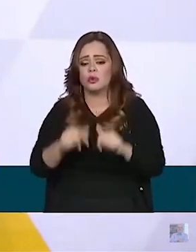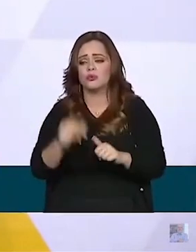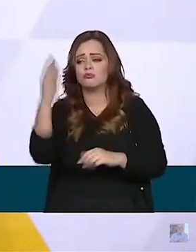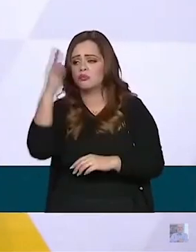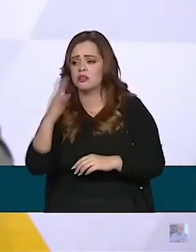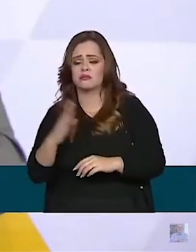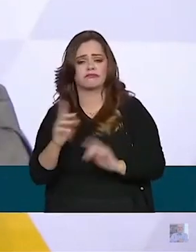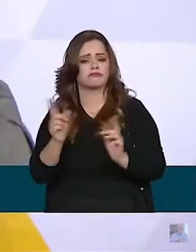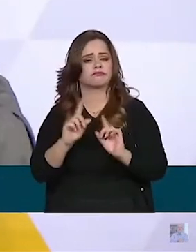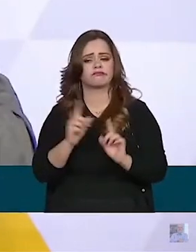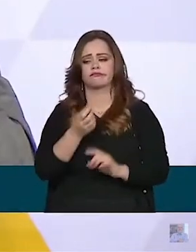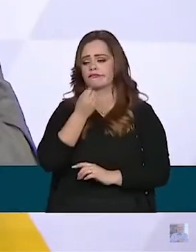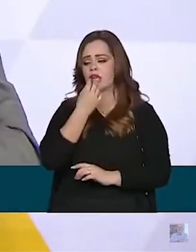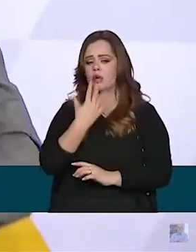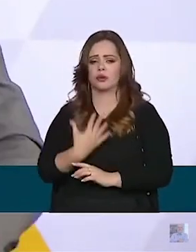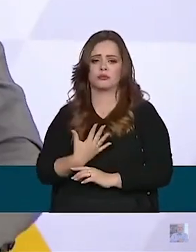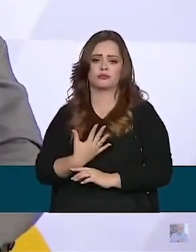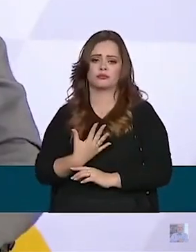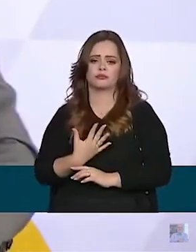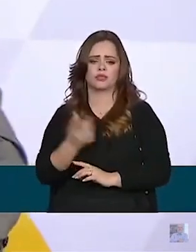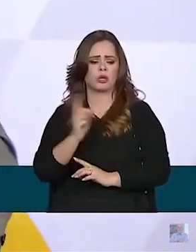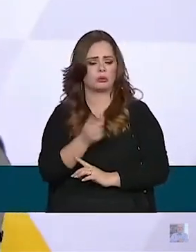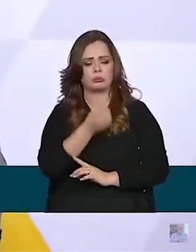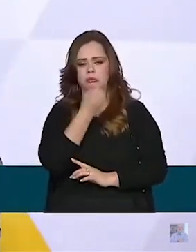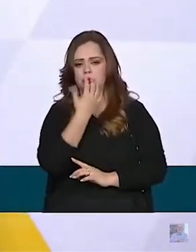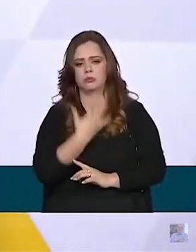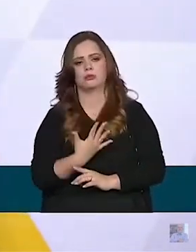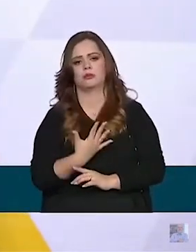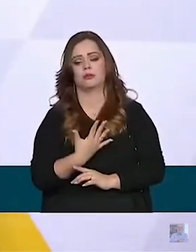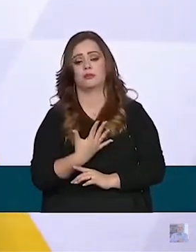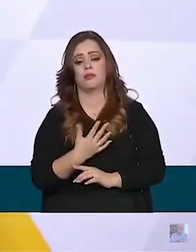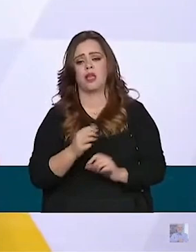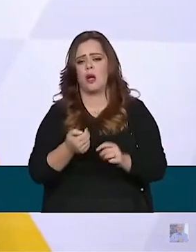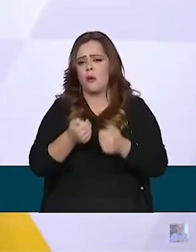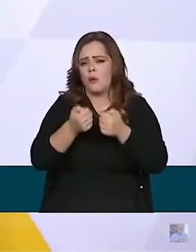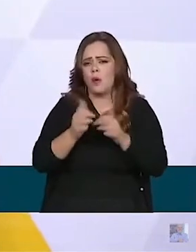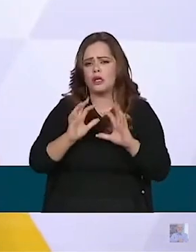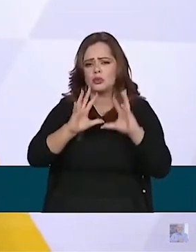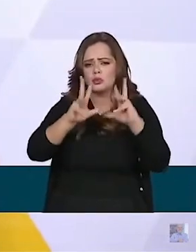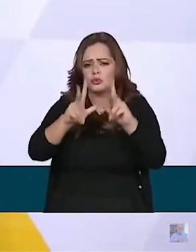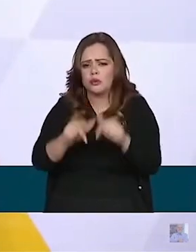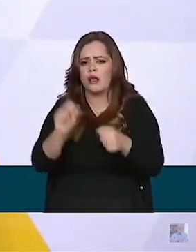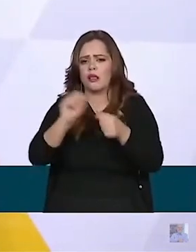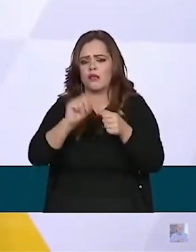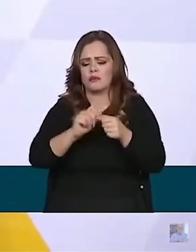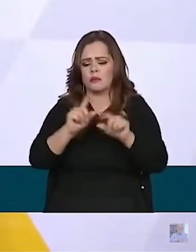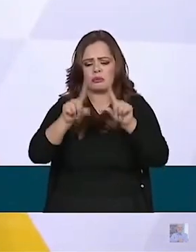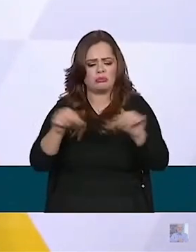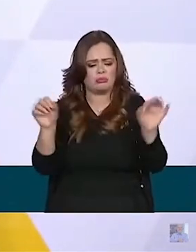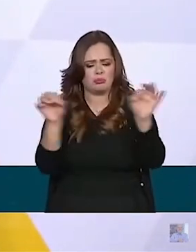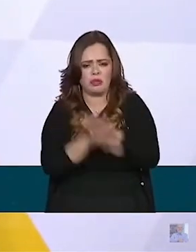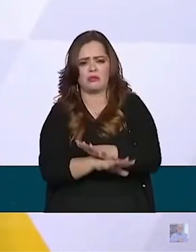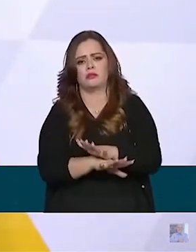país não era boa. Não era boa. Quase tudo que foi feito estava